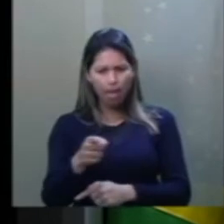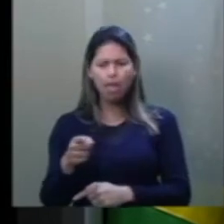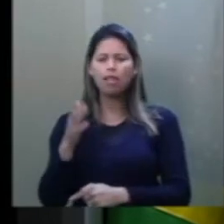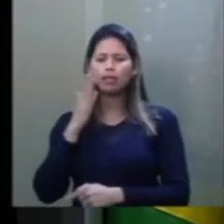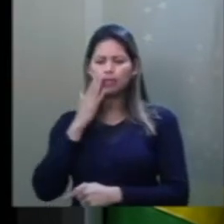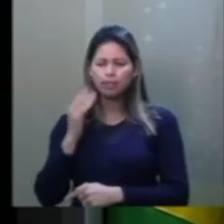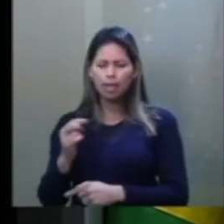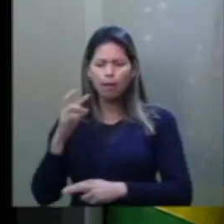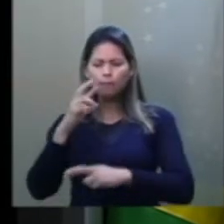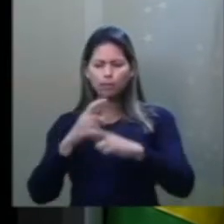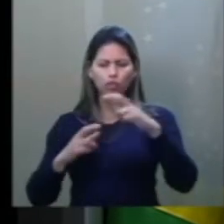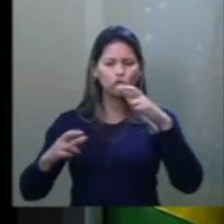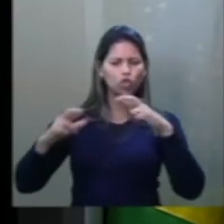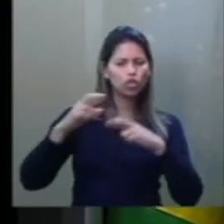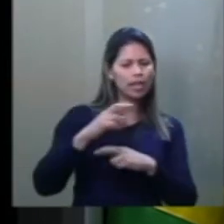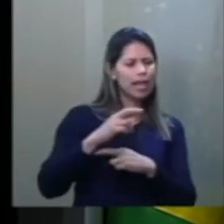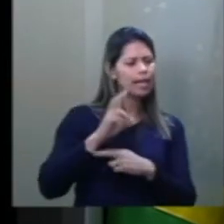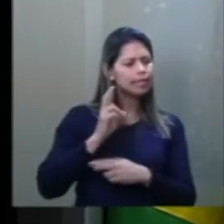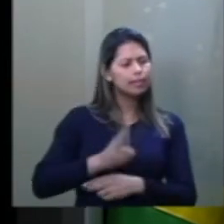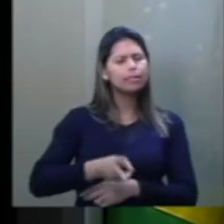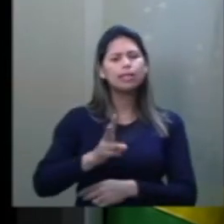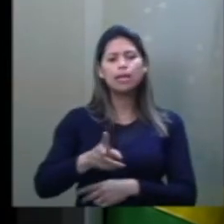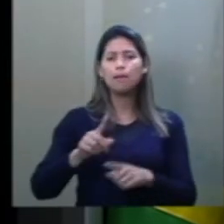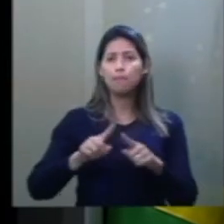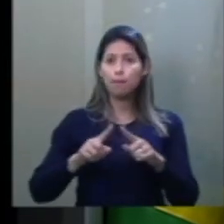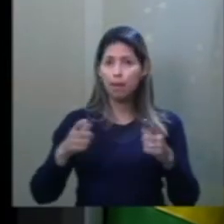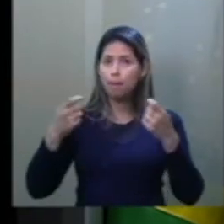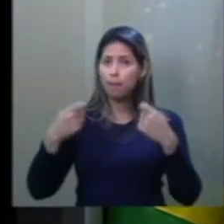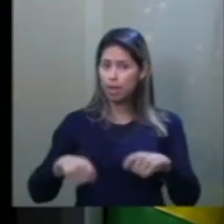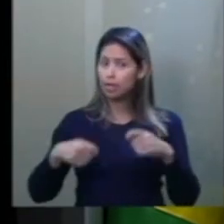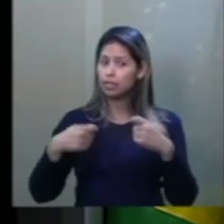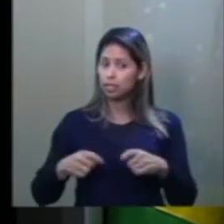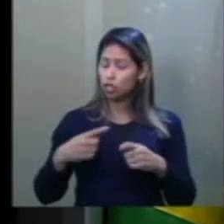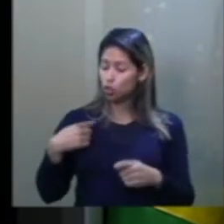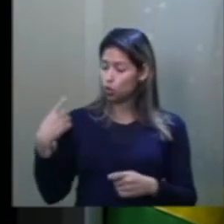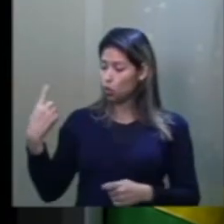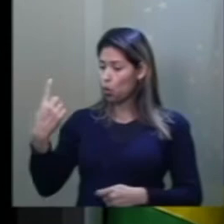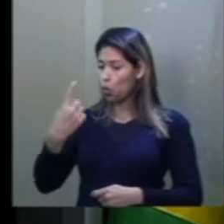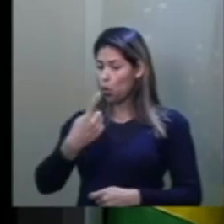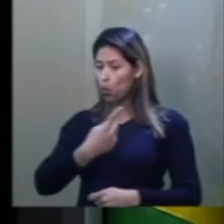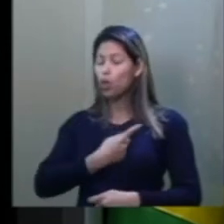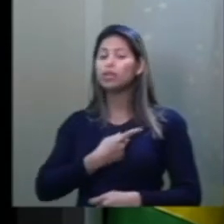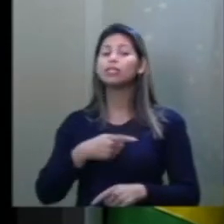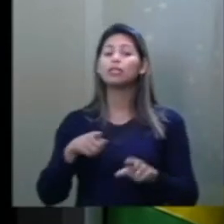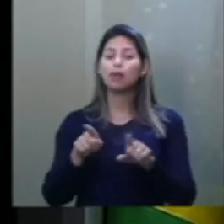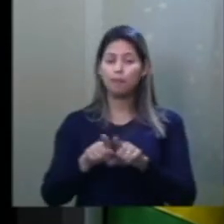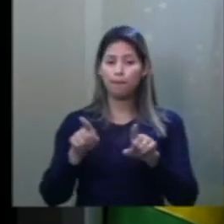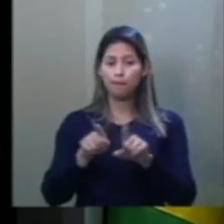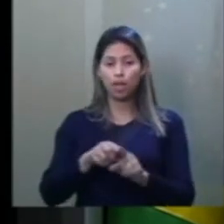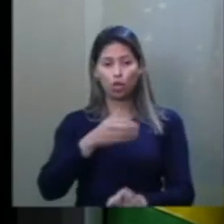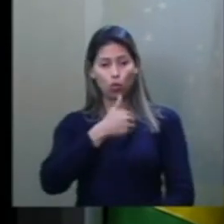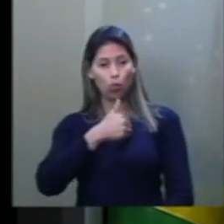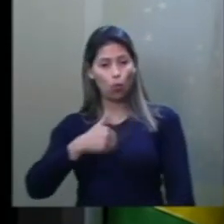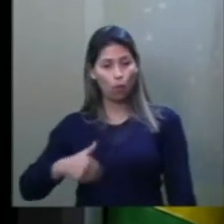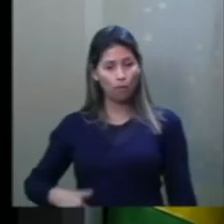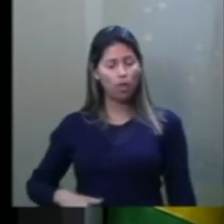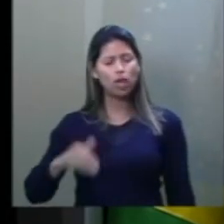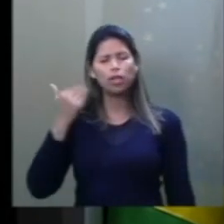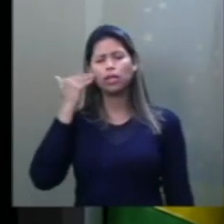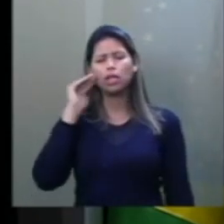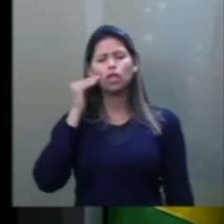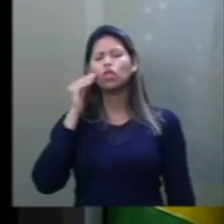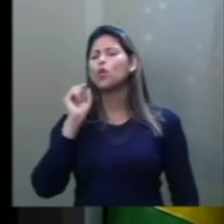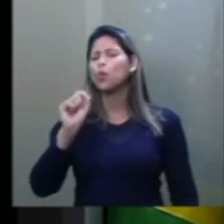vigilância permanente, mas que precisa, por parte de todos nós e, sobretudo, do governo, do reconhecimento necessário